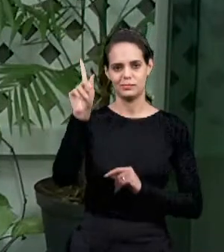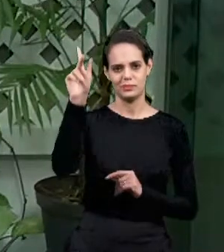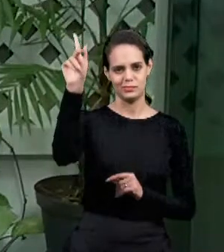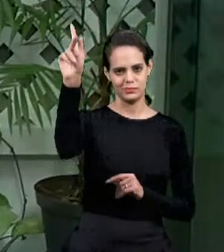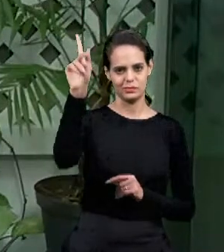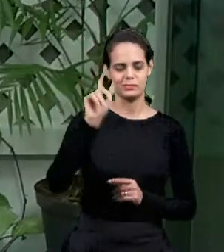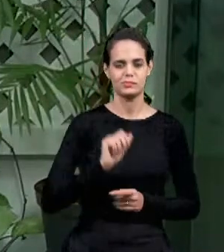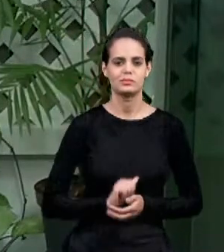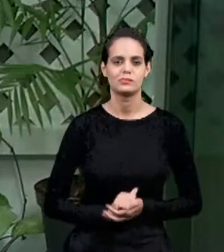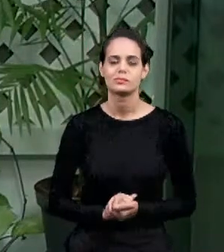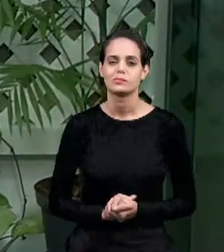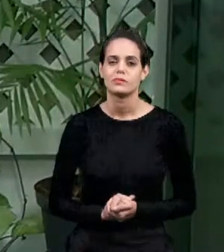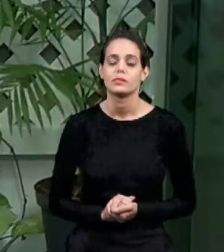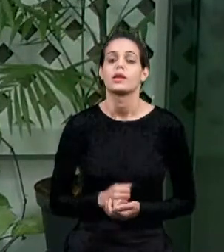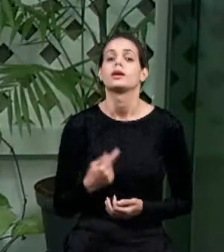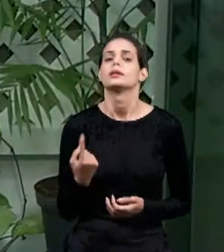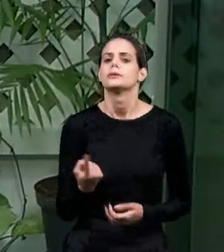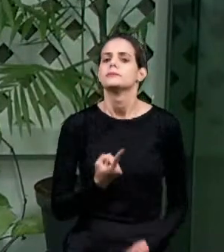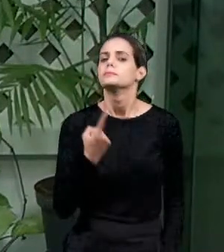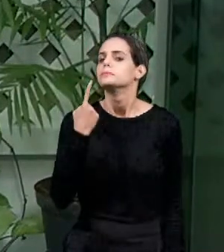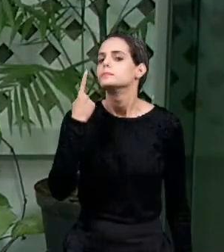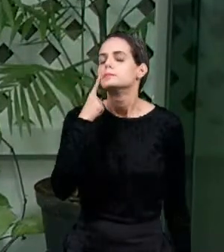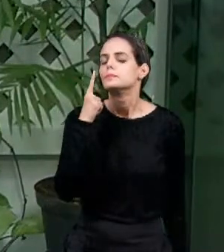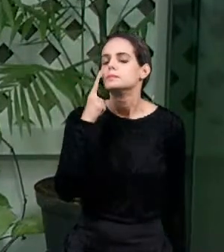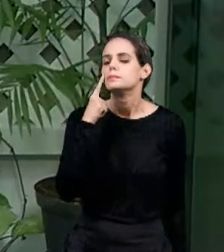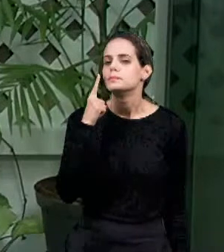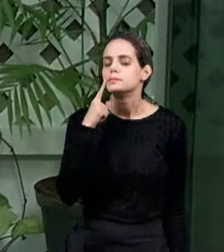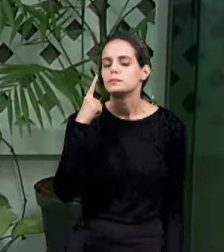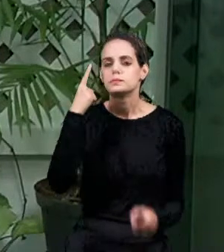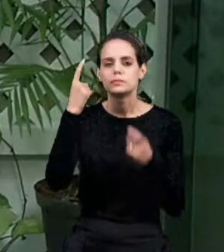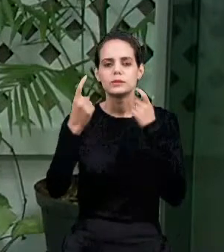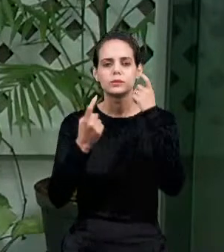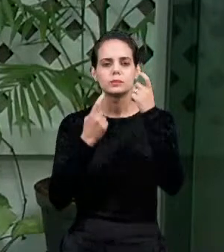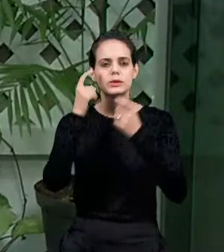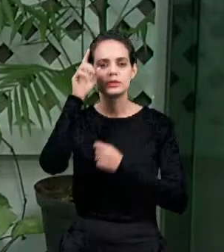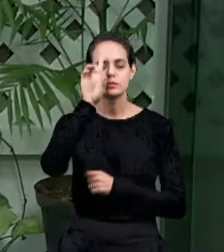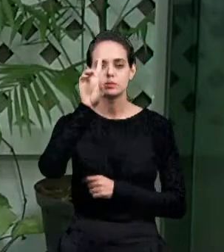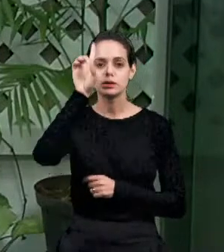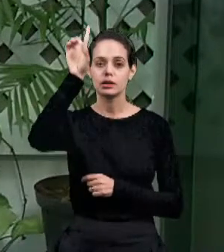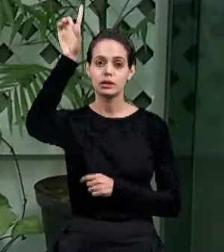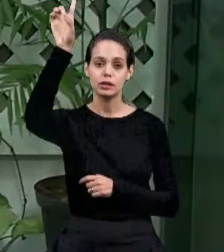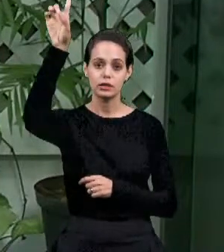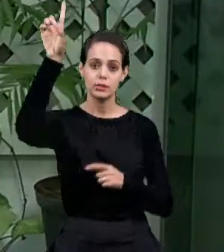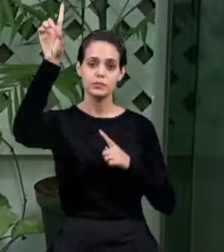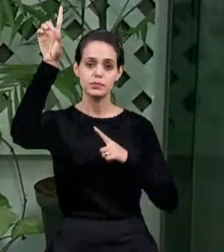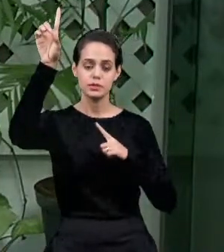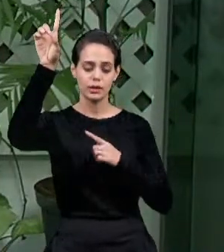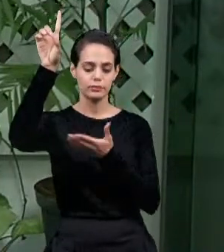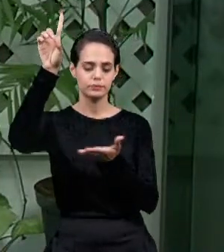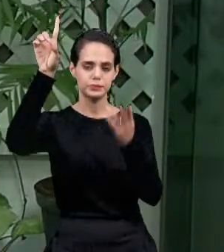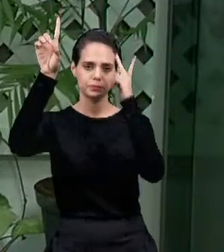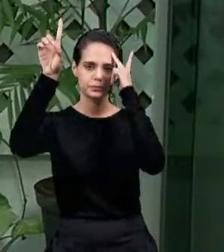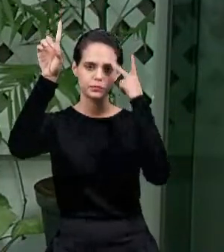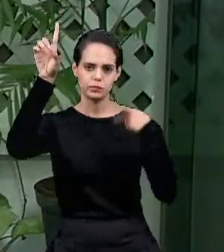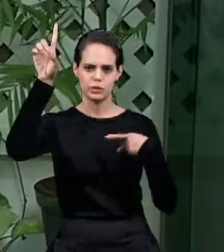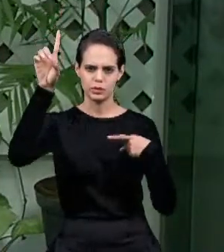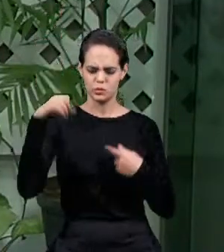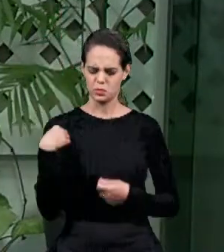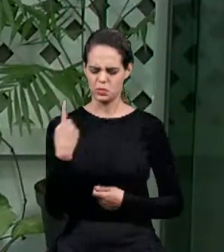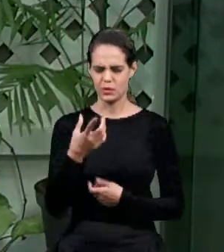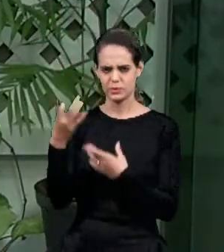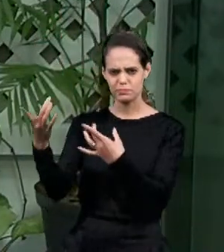a preocupação de Deus no acompanhamento do homem. Não estamos desamparados.